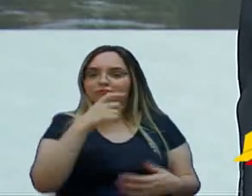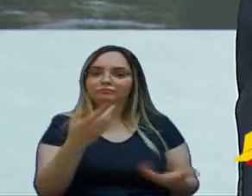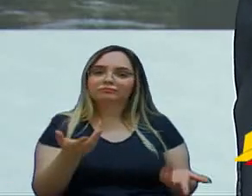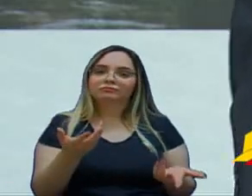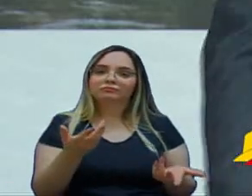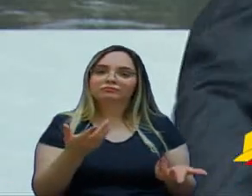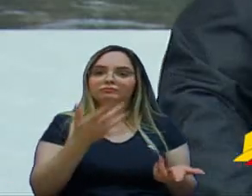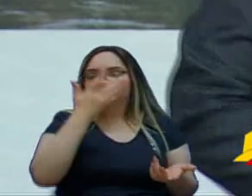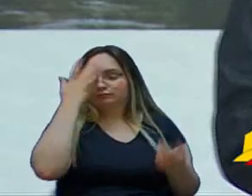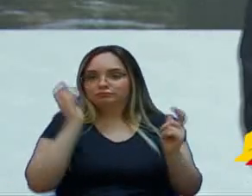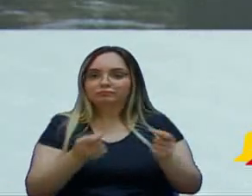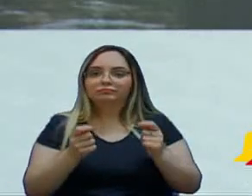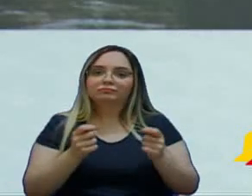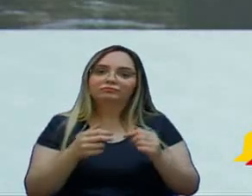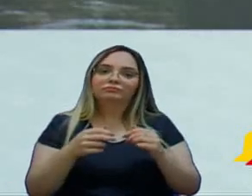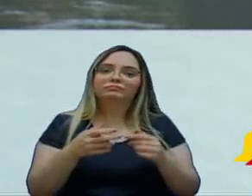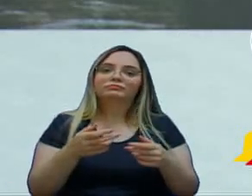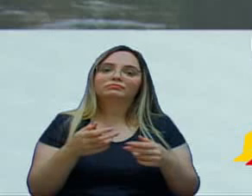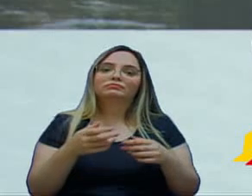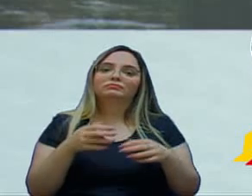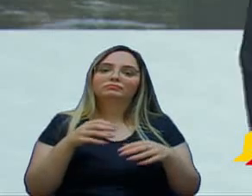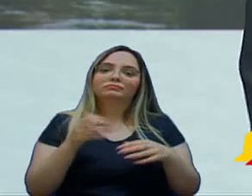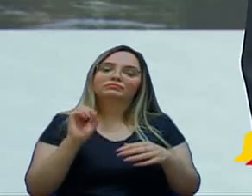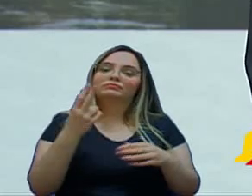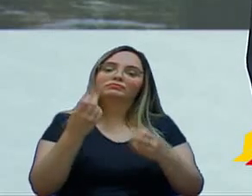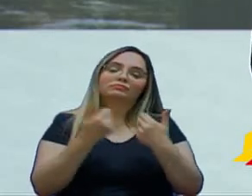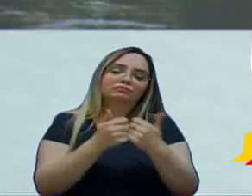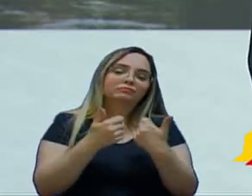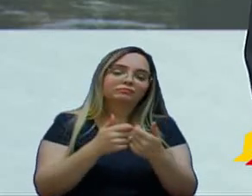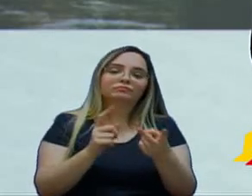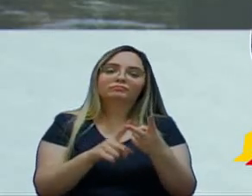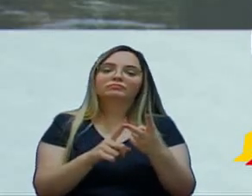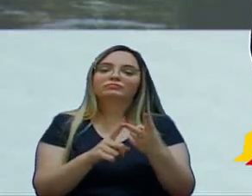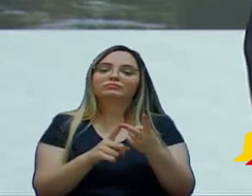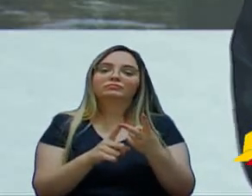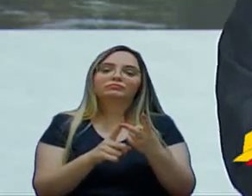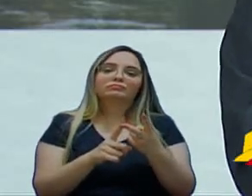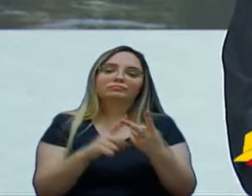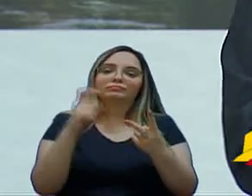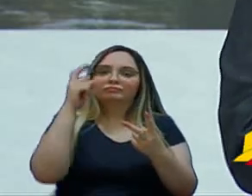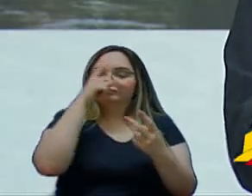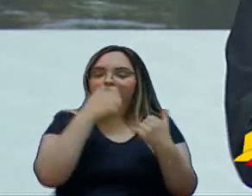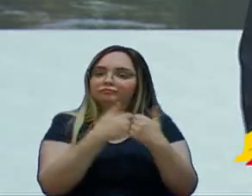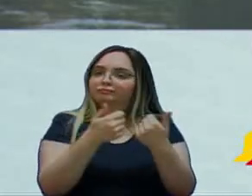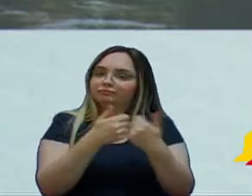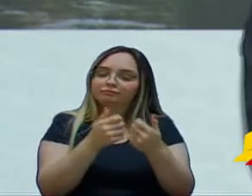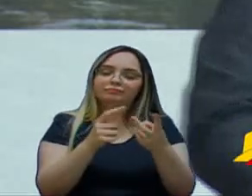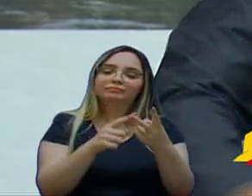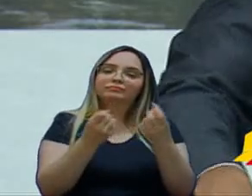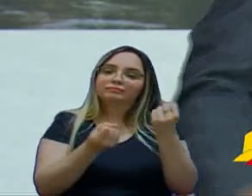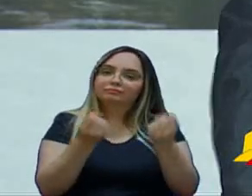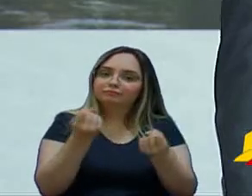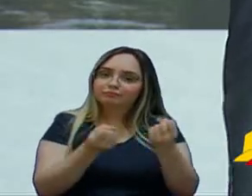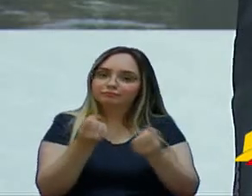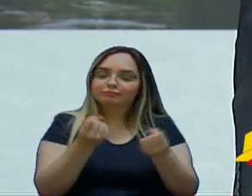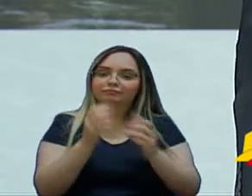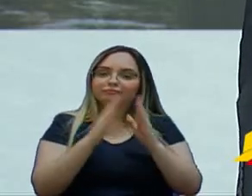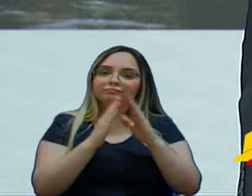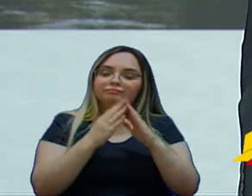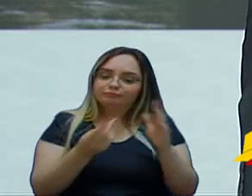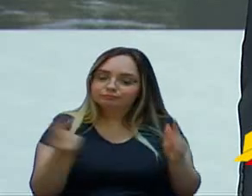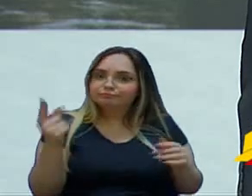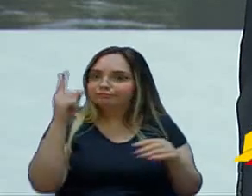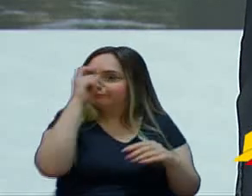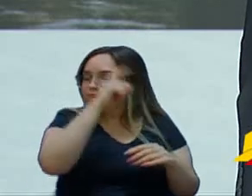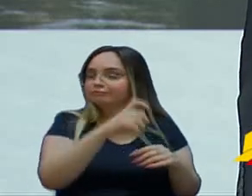via carroçável, onde é a via de trânsito, o ônibus, onde implica do cidadão sair da sua